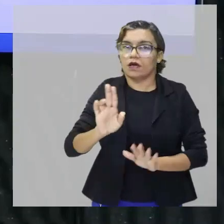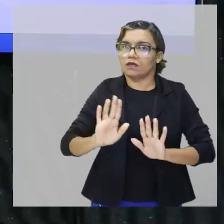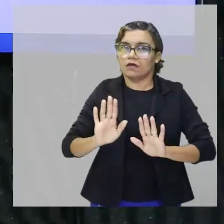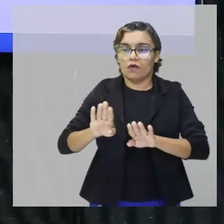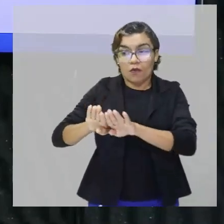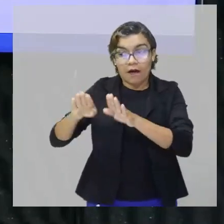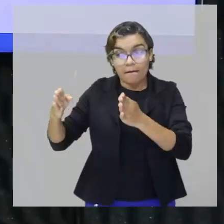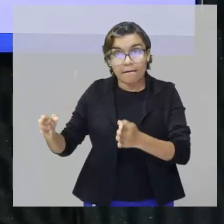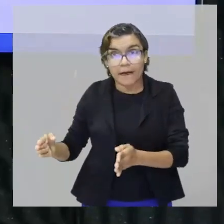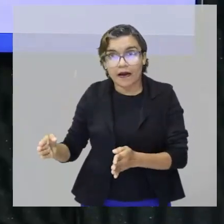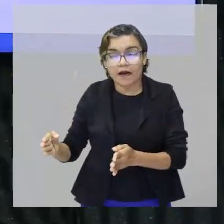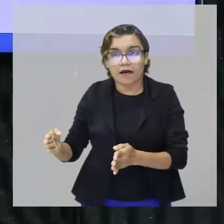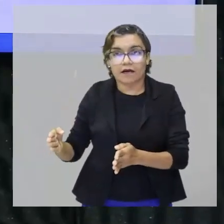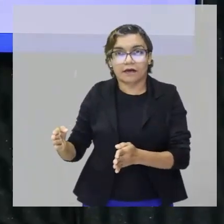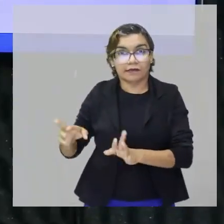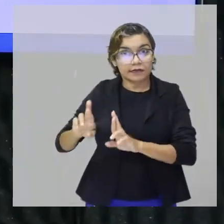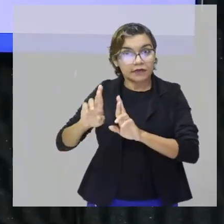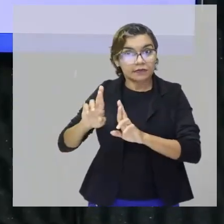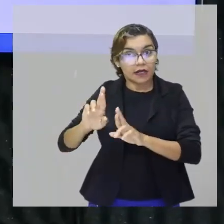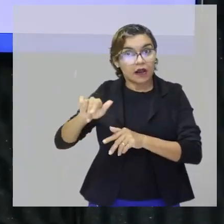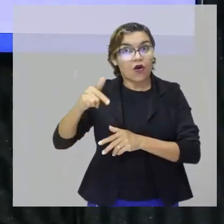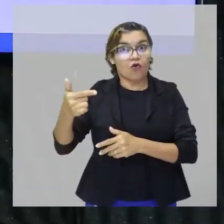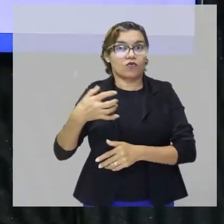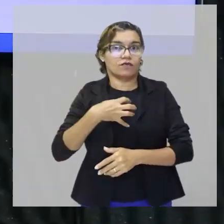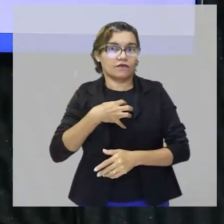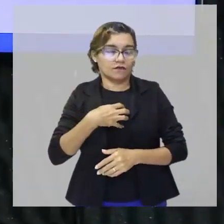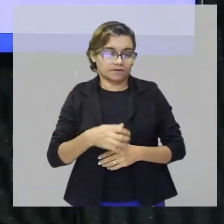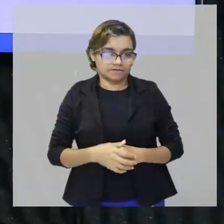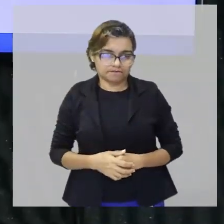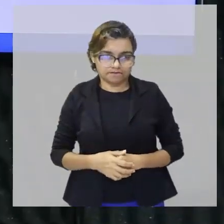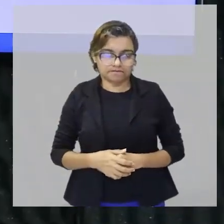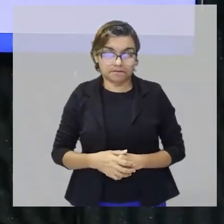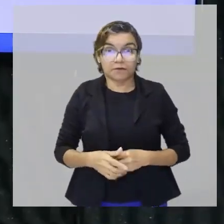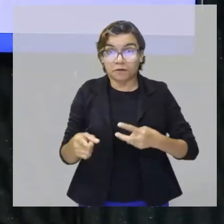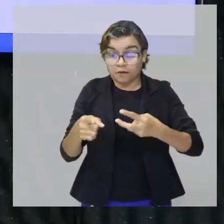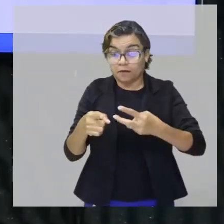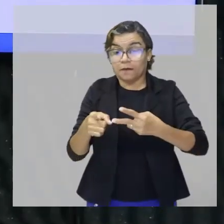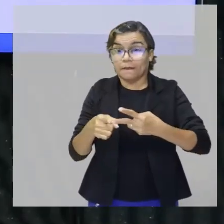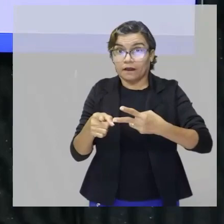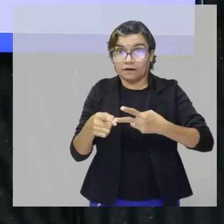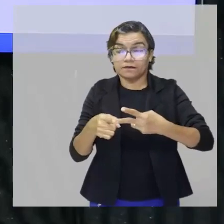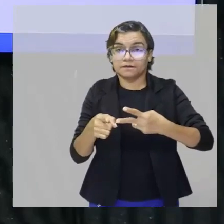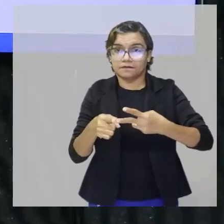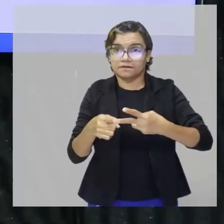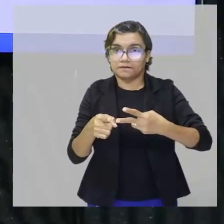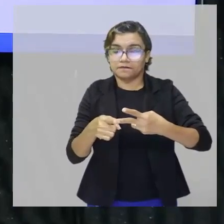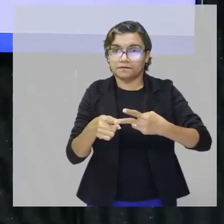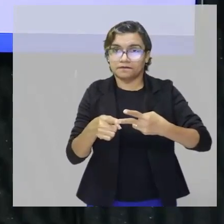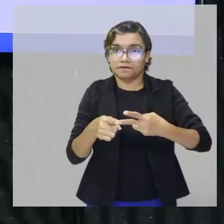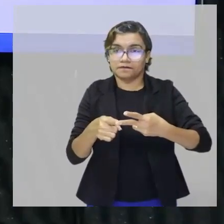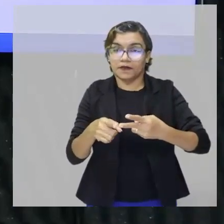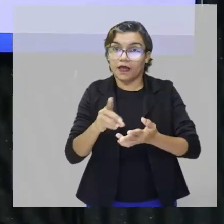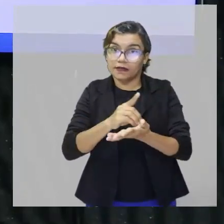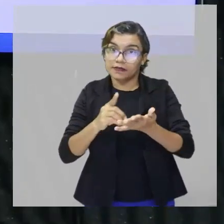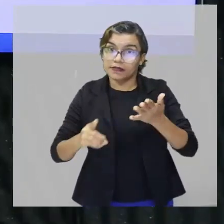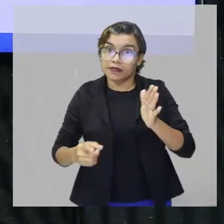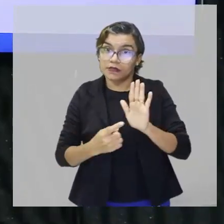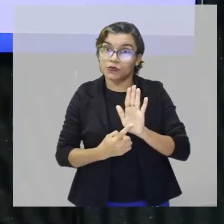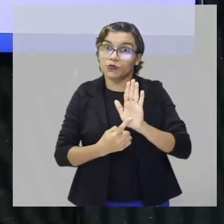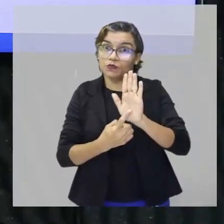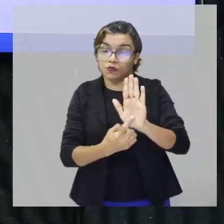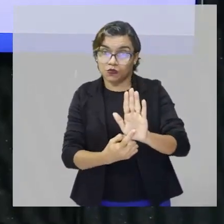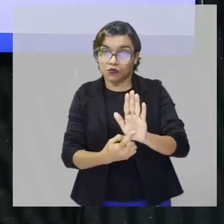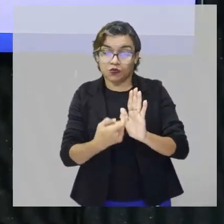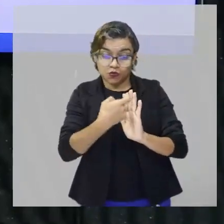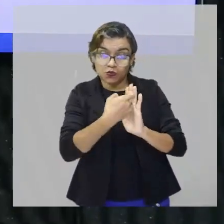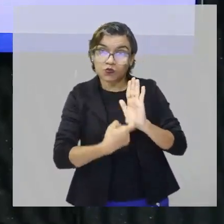banca espera. O segundo tipo, a dissertação expositiva, é um texto em que